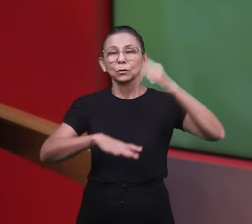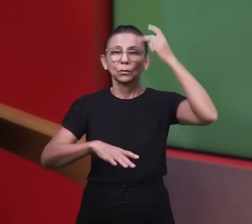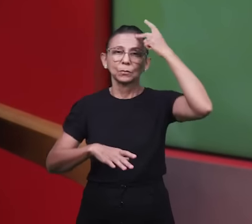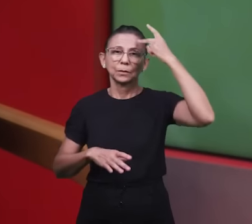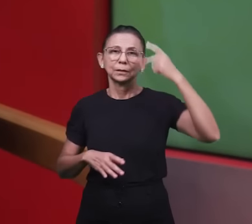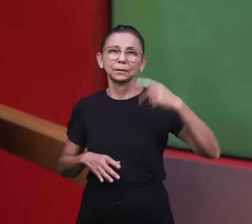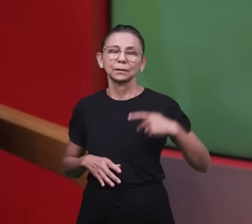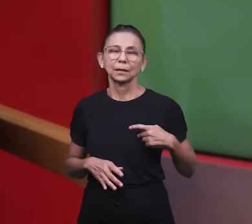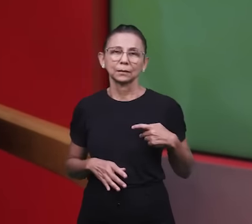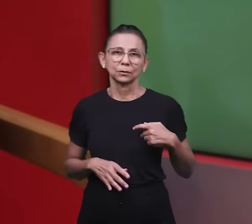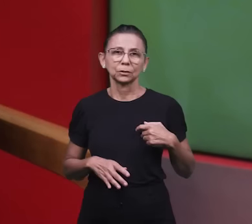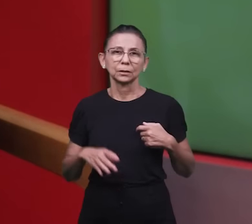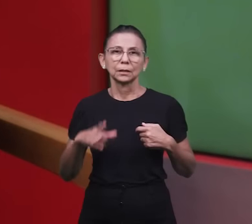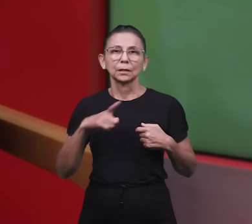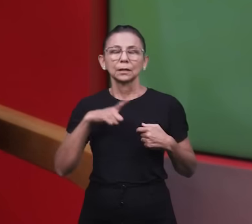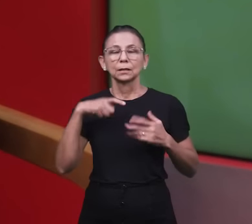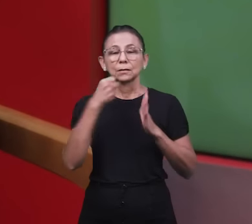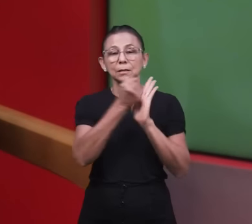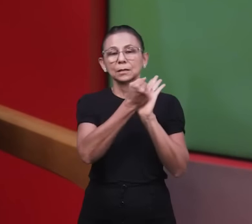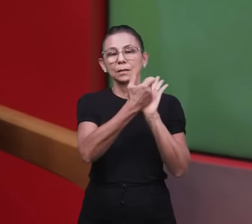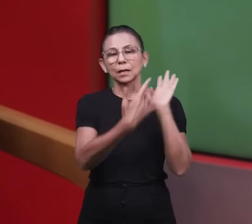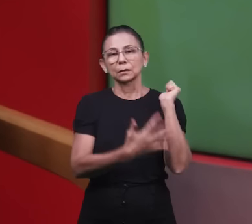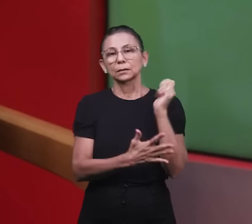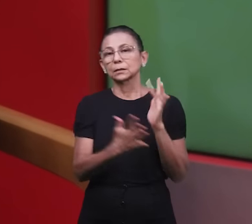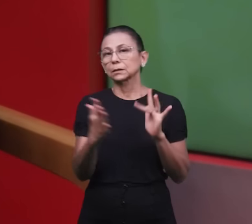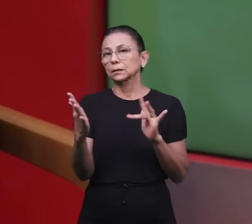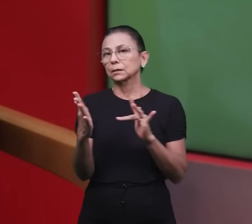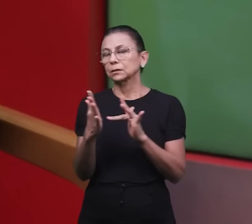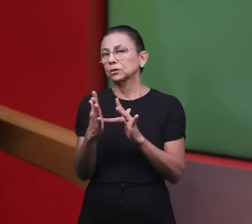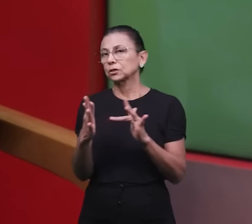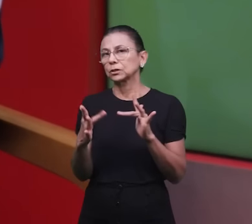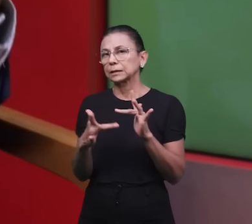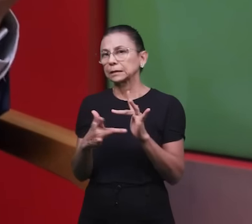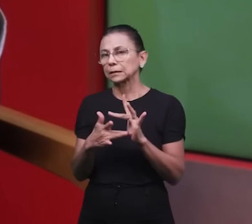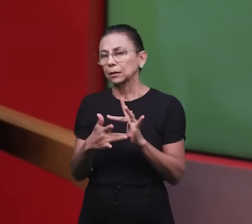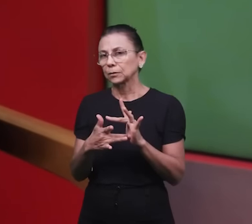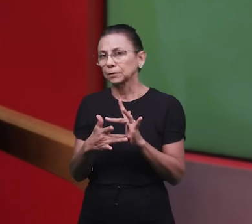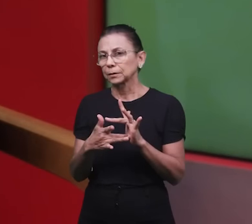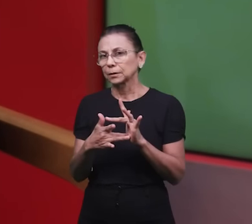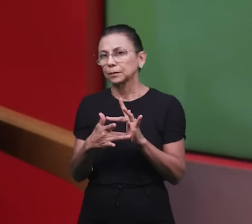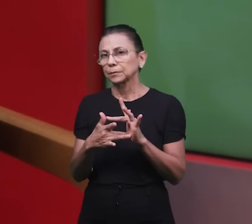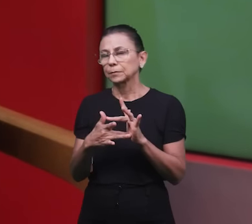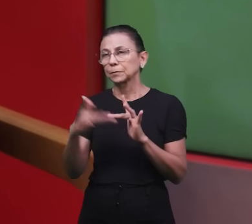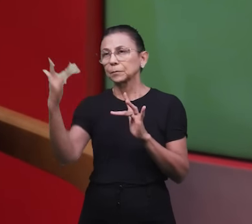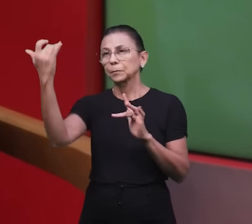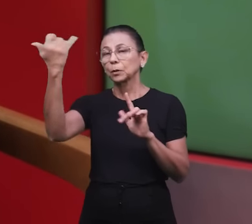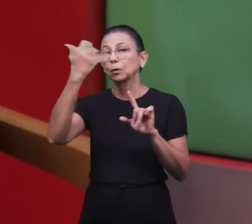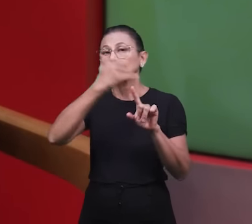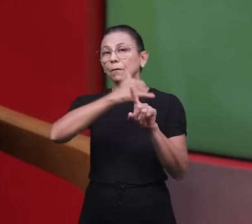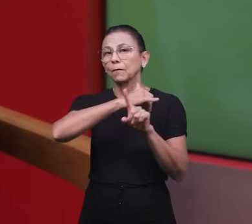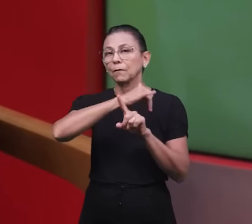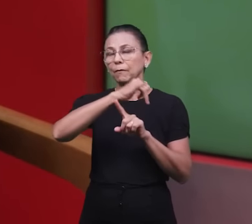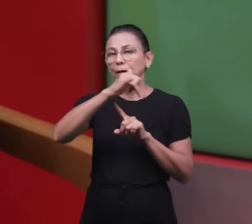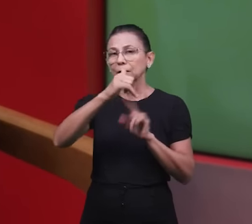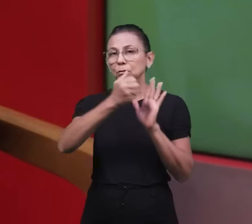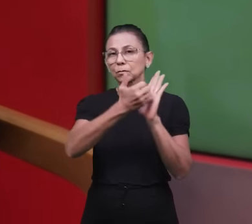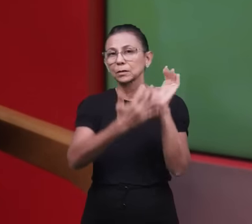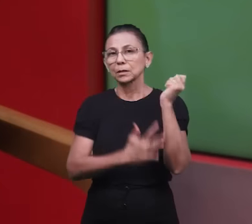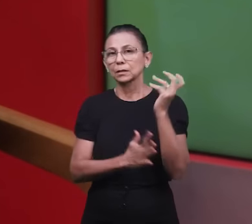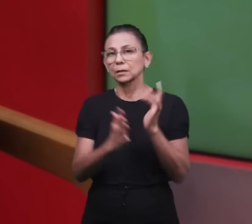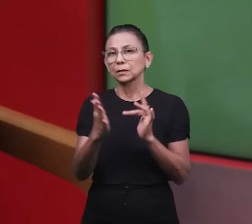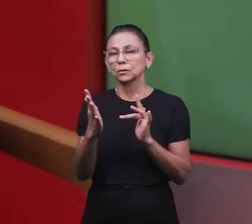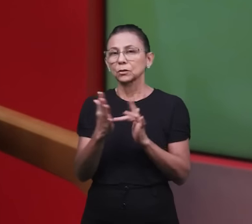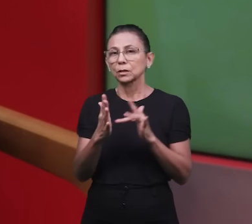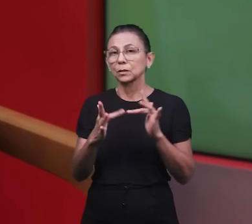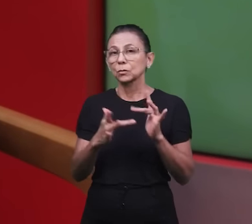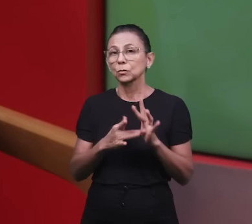até o sangue de Jesus o sinal o seu espírito santo o sangue Profético é por esse sangue que